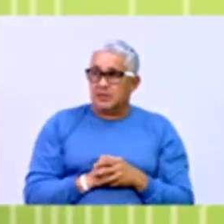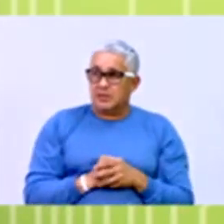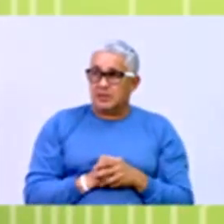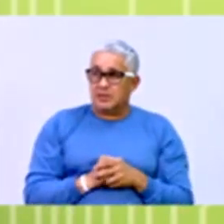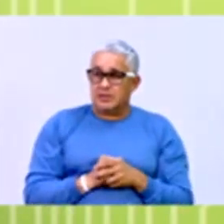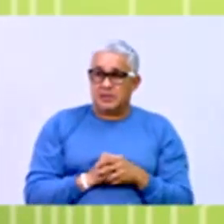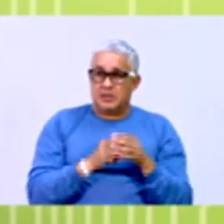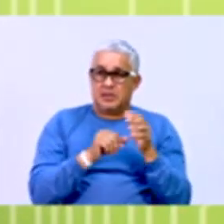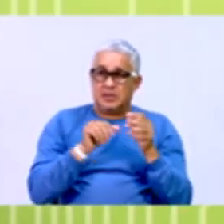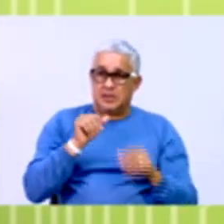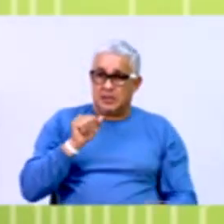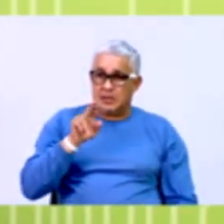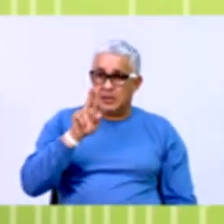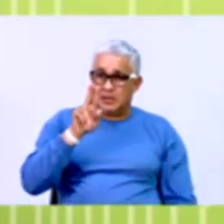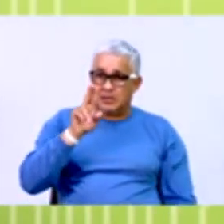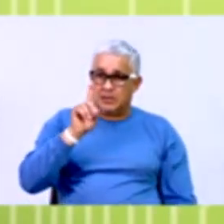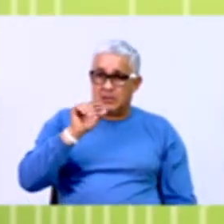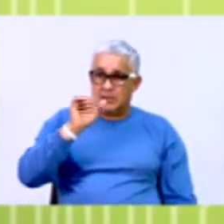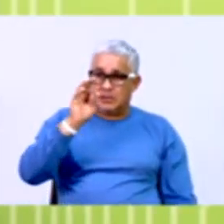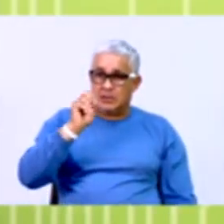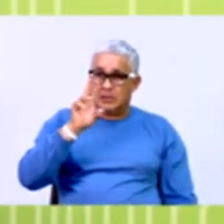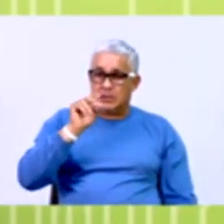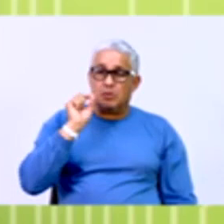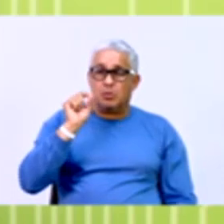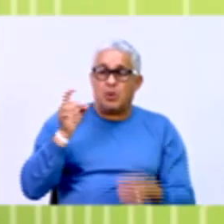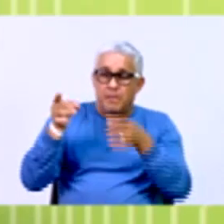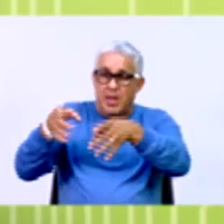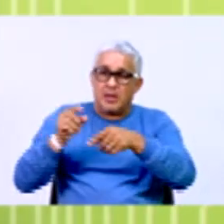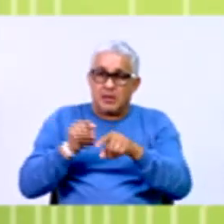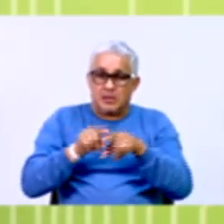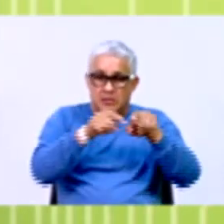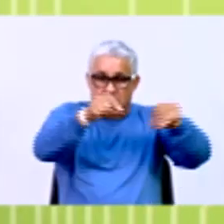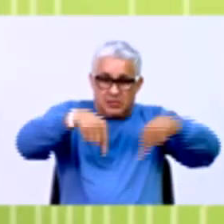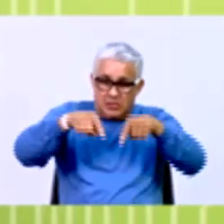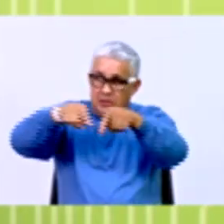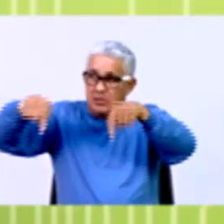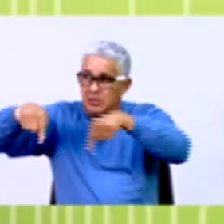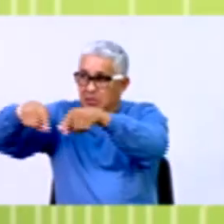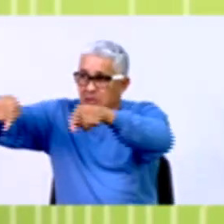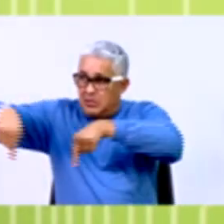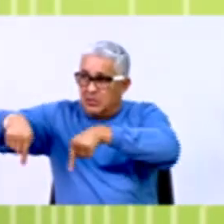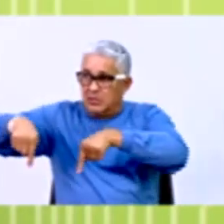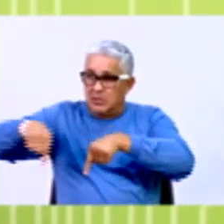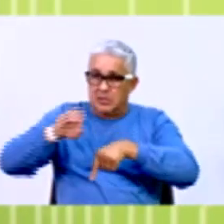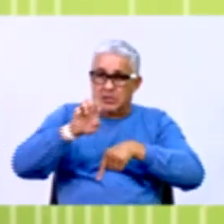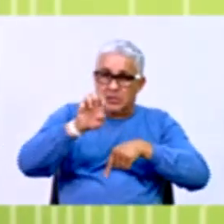buscados naquela auditoria, qual o resultado daquilo, em cada setor, em cada processo,